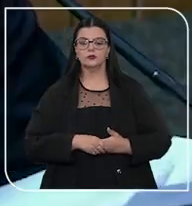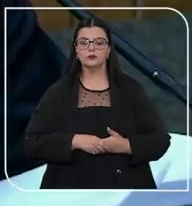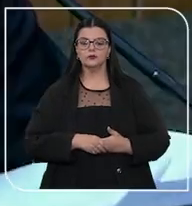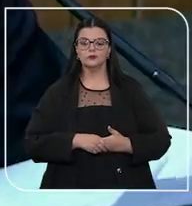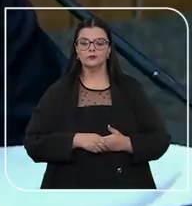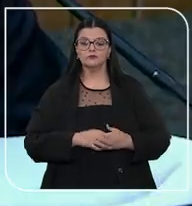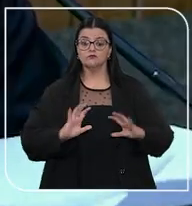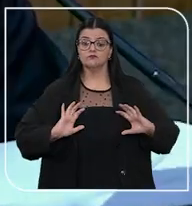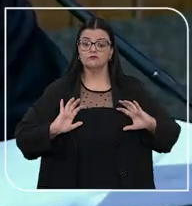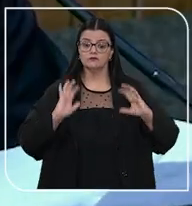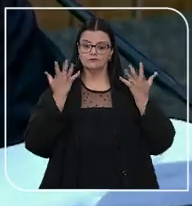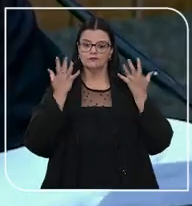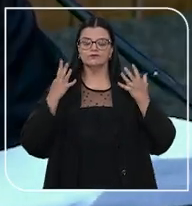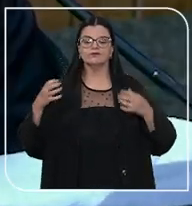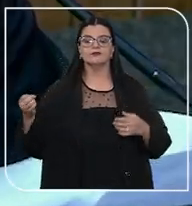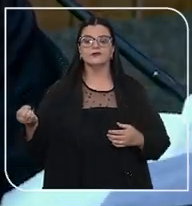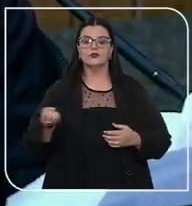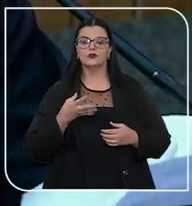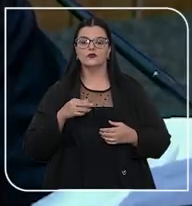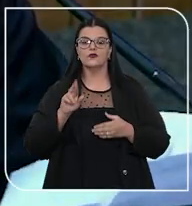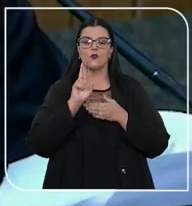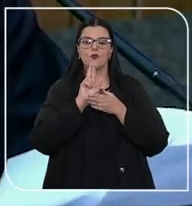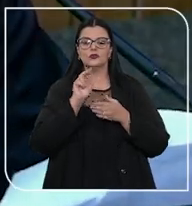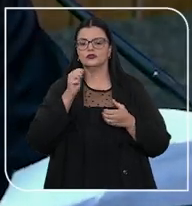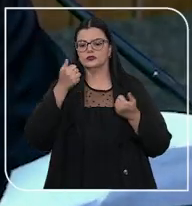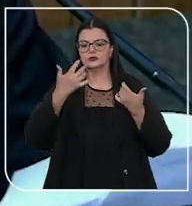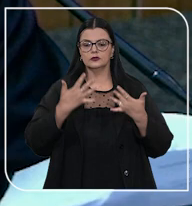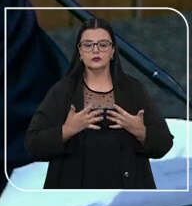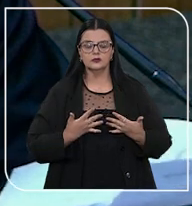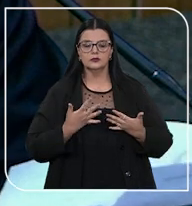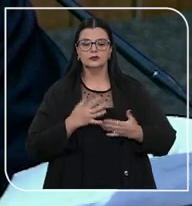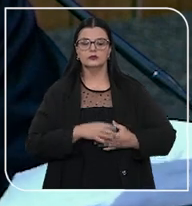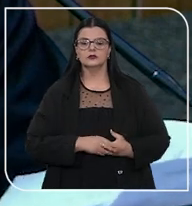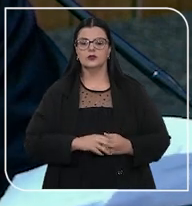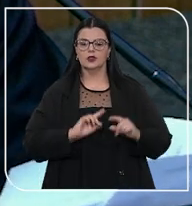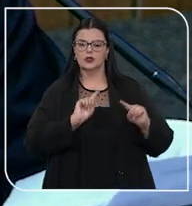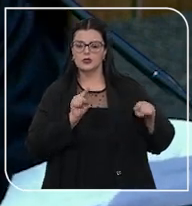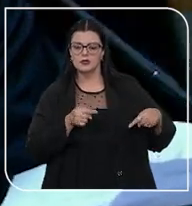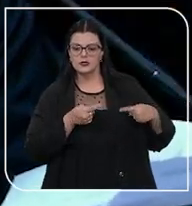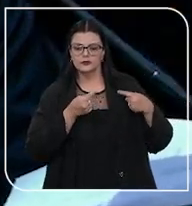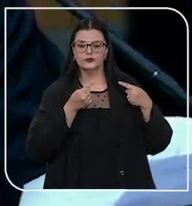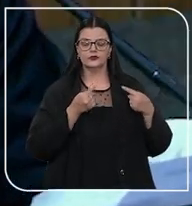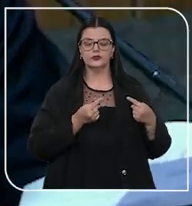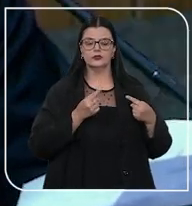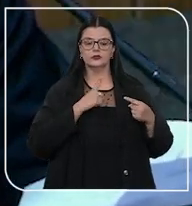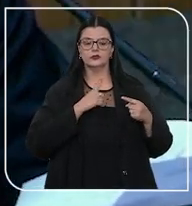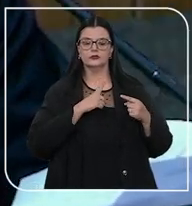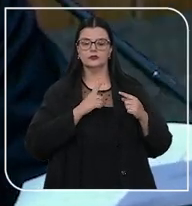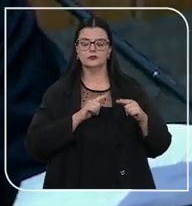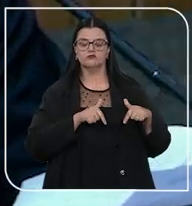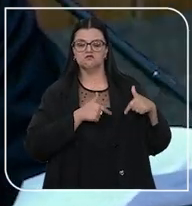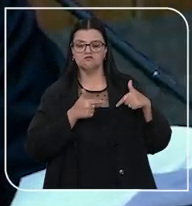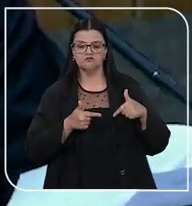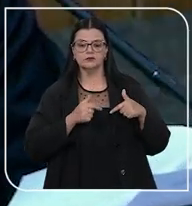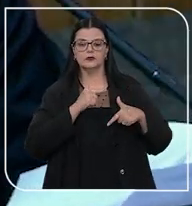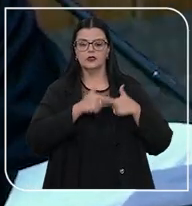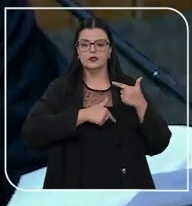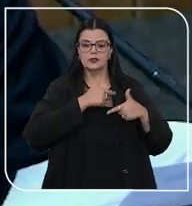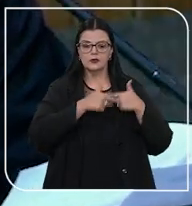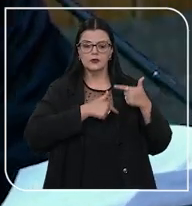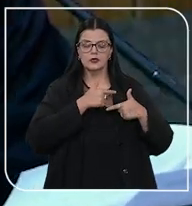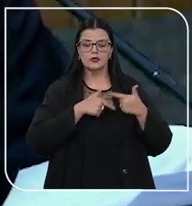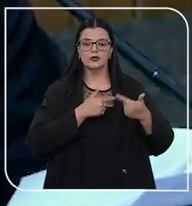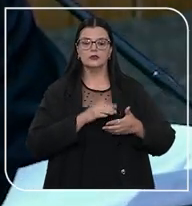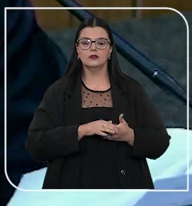2024-2026. Durante a solenidade, o novo corregedor destacou os desafios a serem enfrentados e afirmou que o